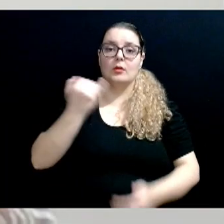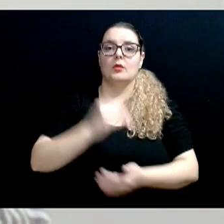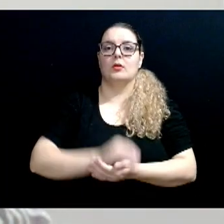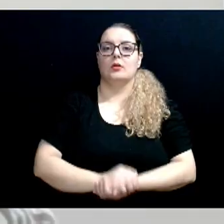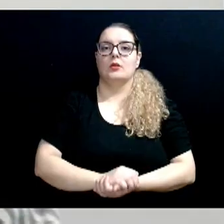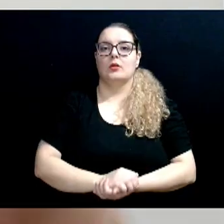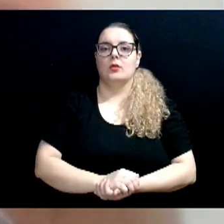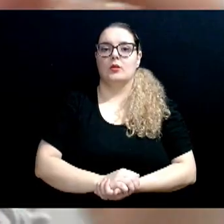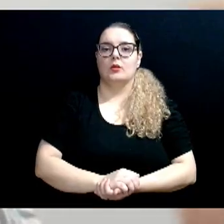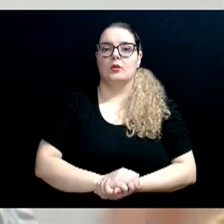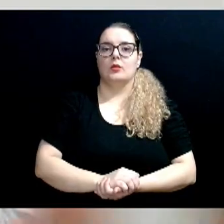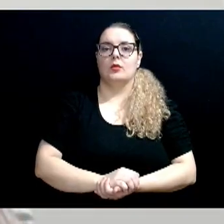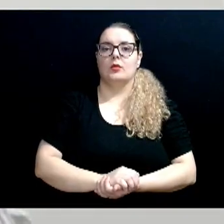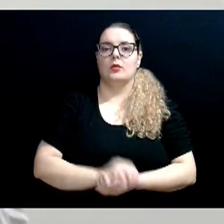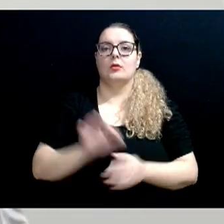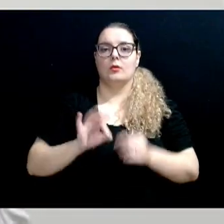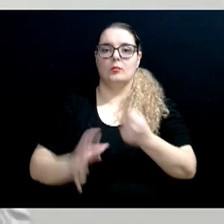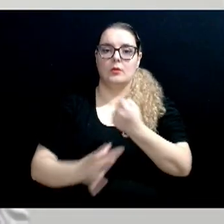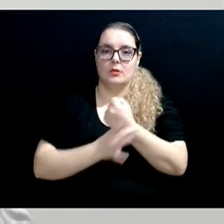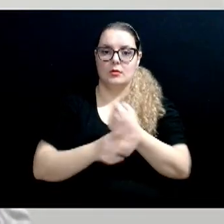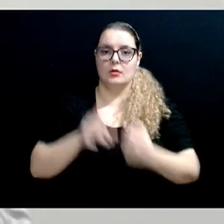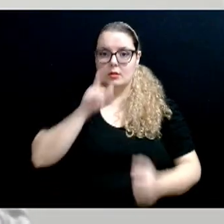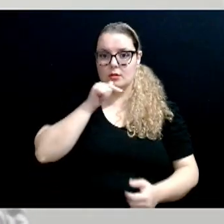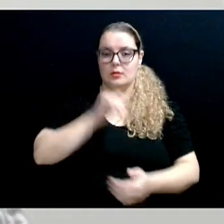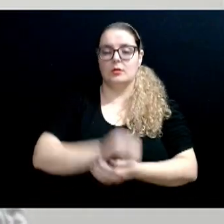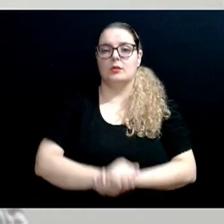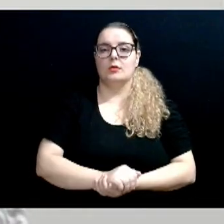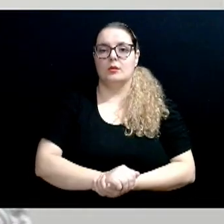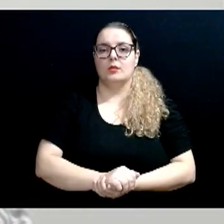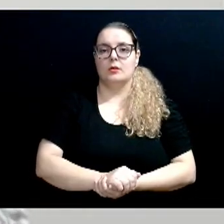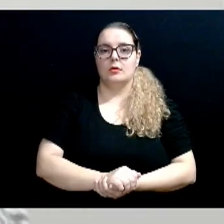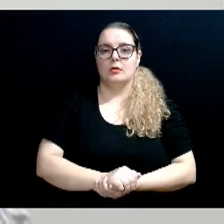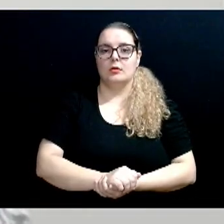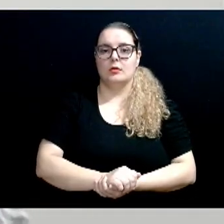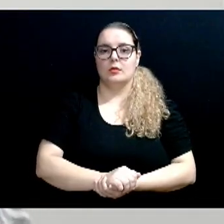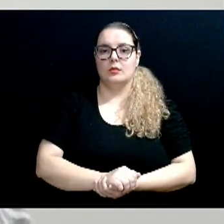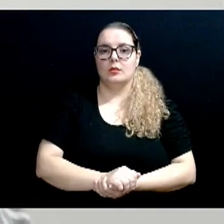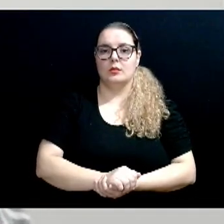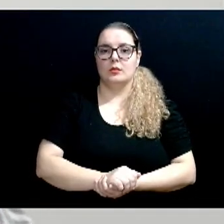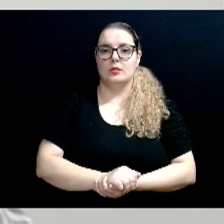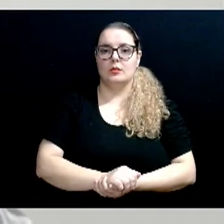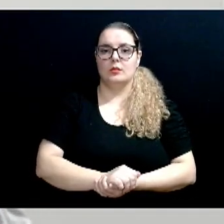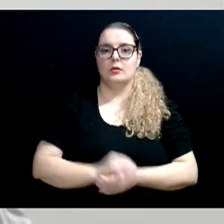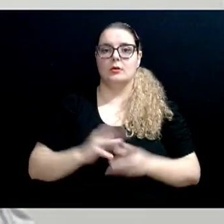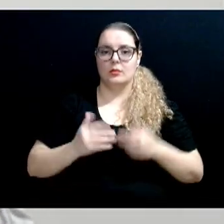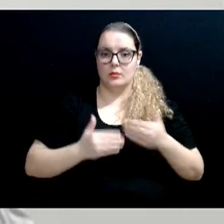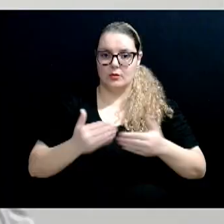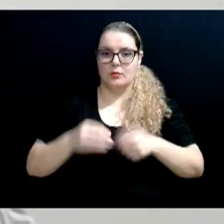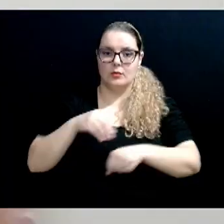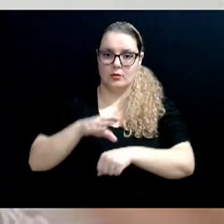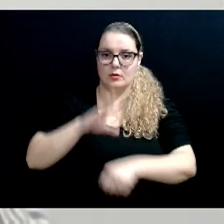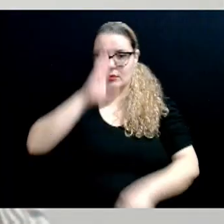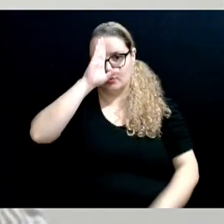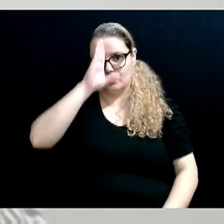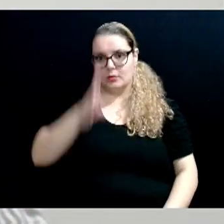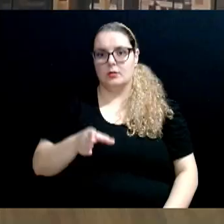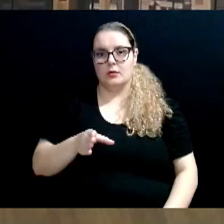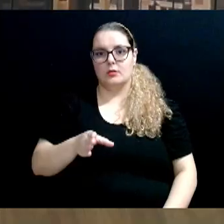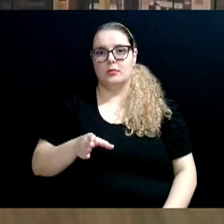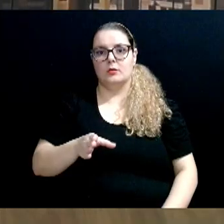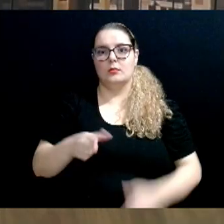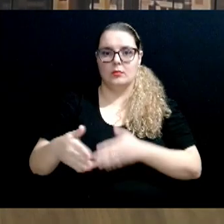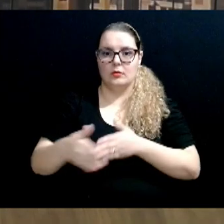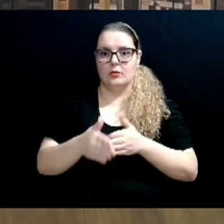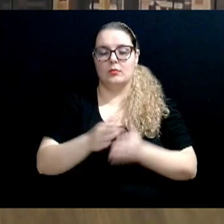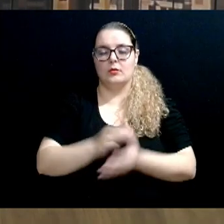segurança da água, todas as ações que estão implicadas nele, o objetivo principal, ele é norteado sempre por objetivos de